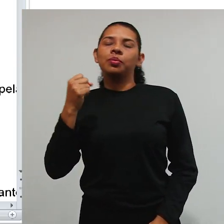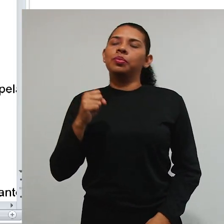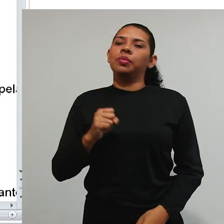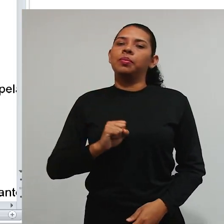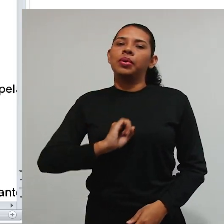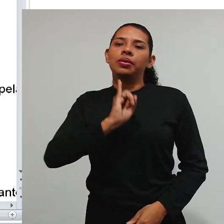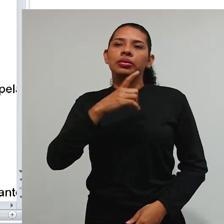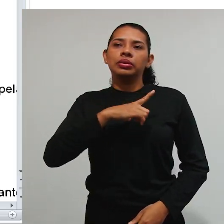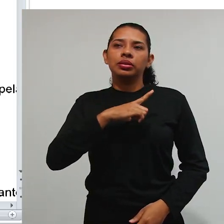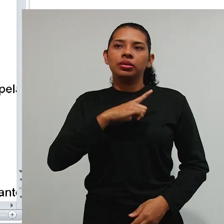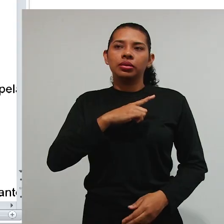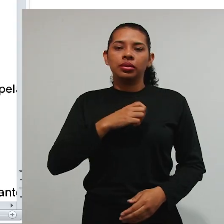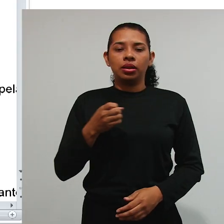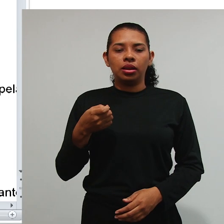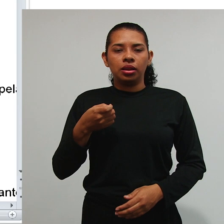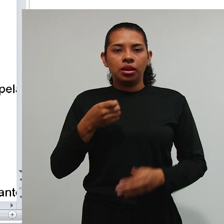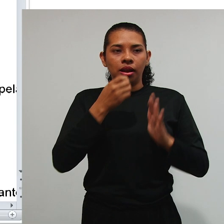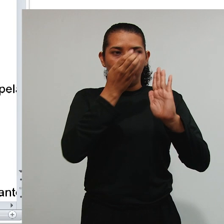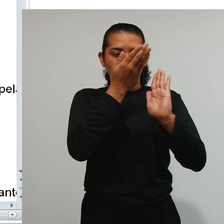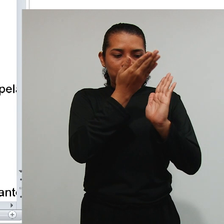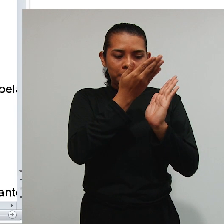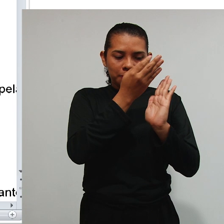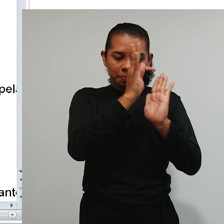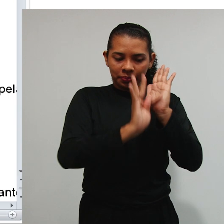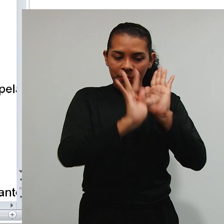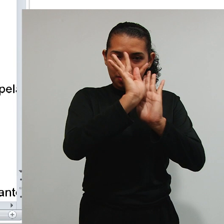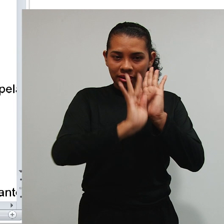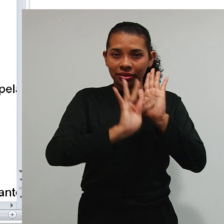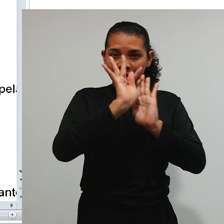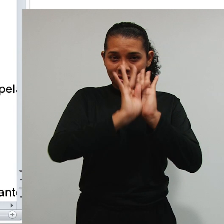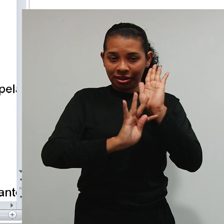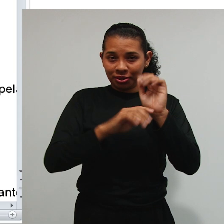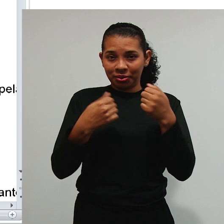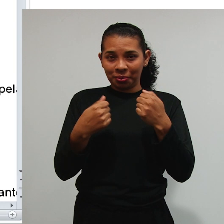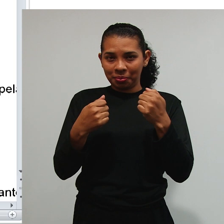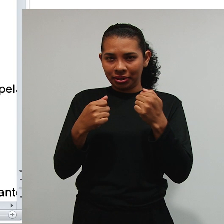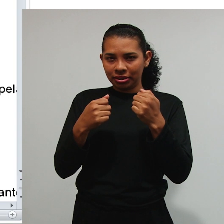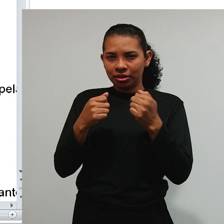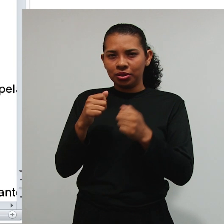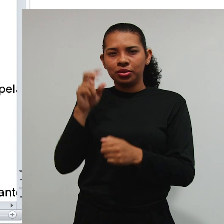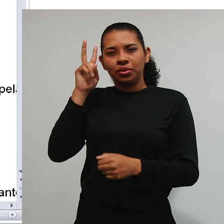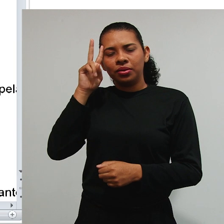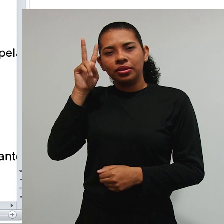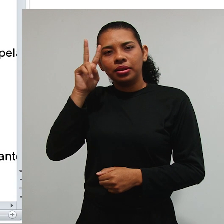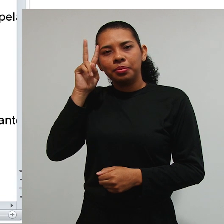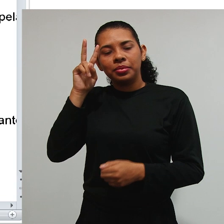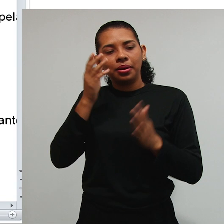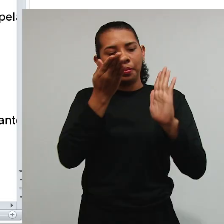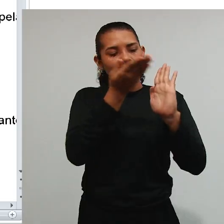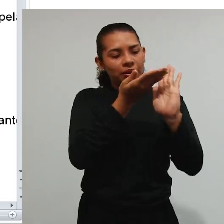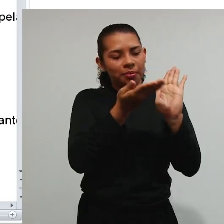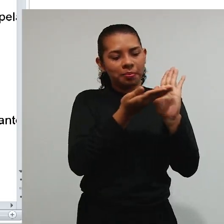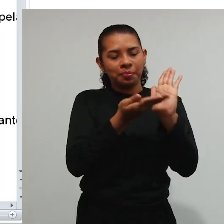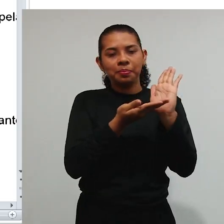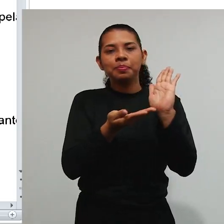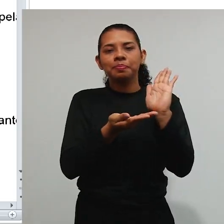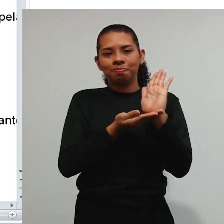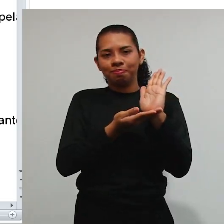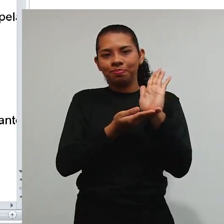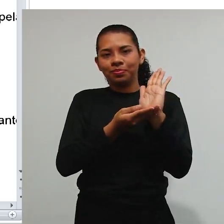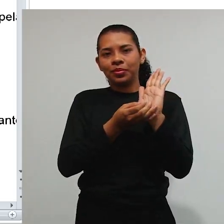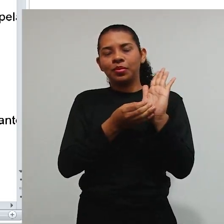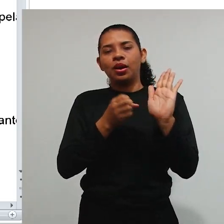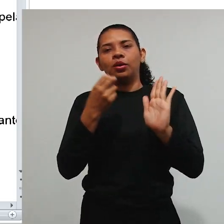2.2, 2.3, 2.4, 2.5, tá? Aí vai depender de quantas seções eu vou dividir.